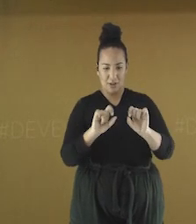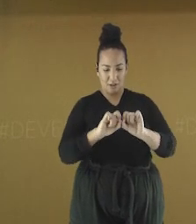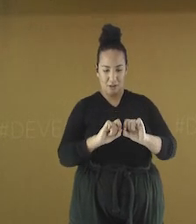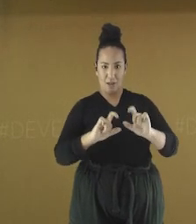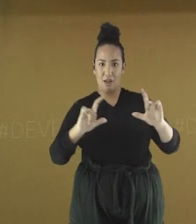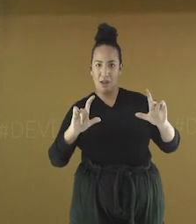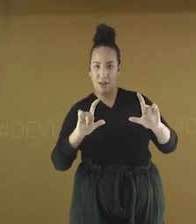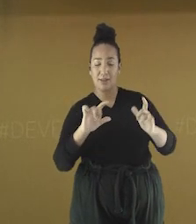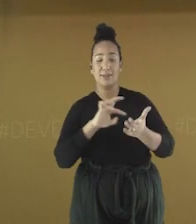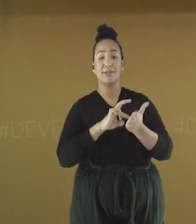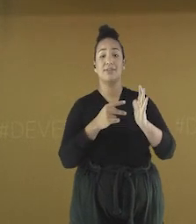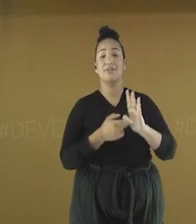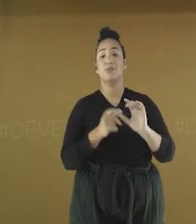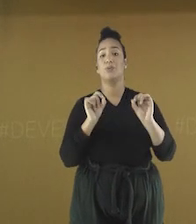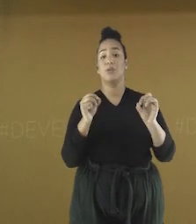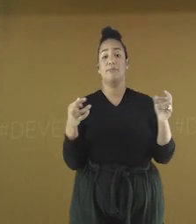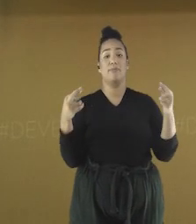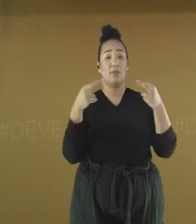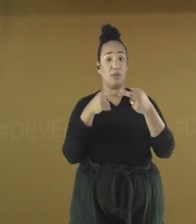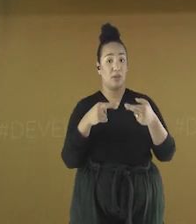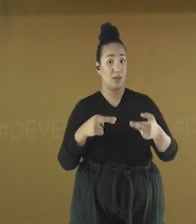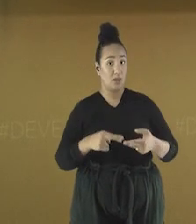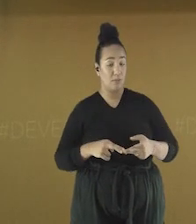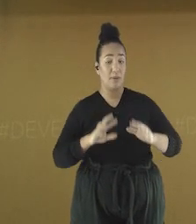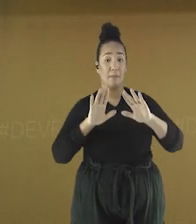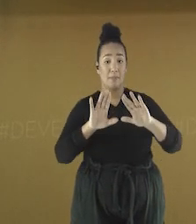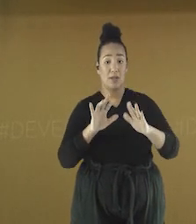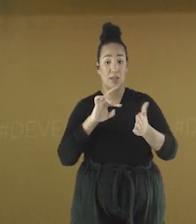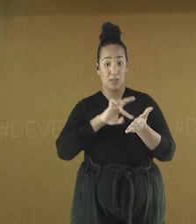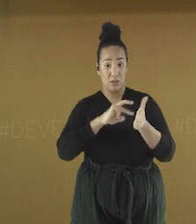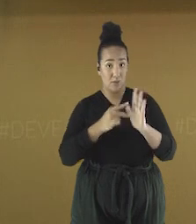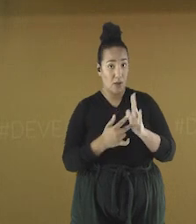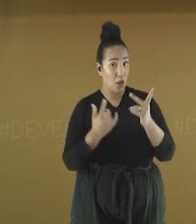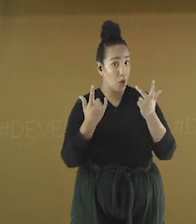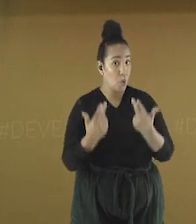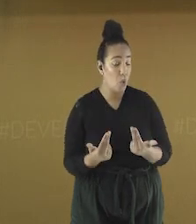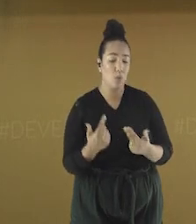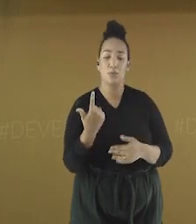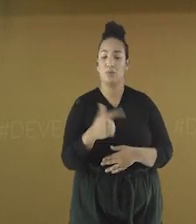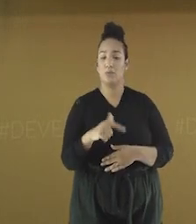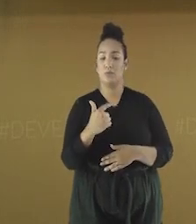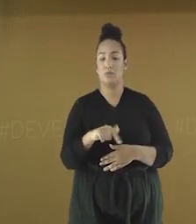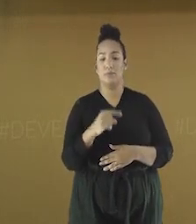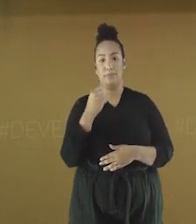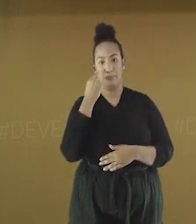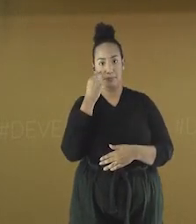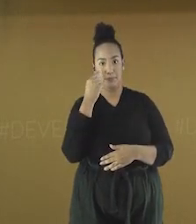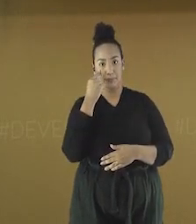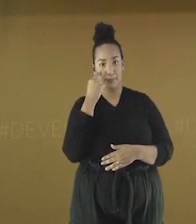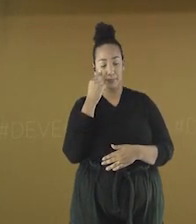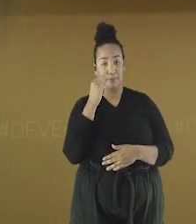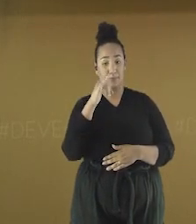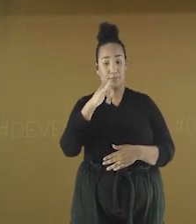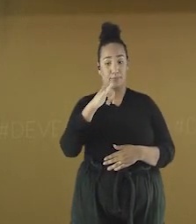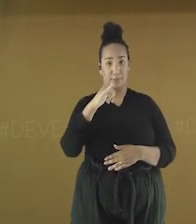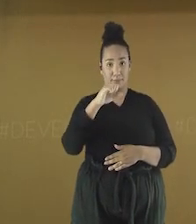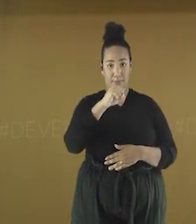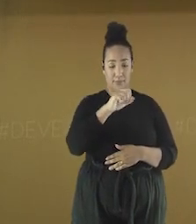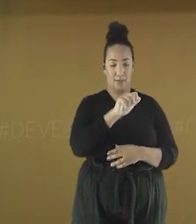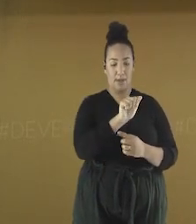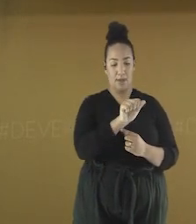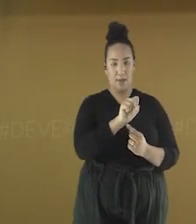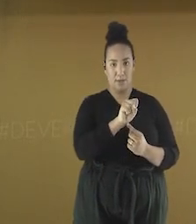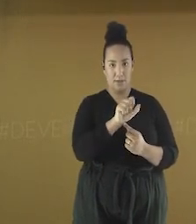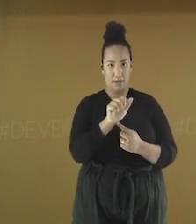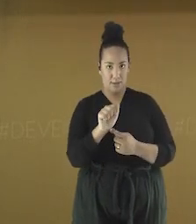para vocês? Elas rimam entre si, mas não possuem significado igual. Vejam só. Asa rima com